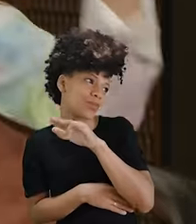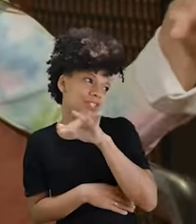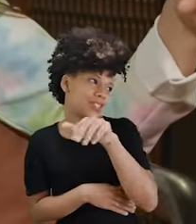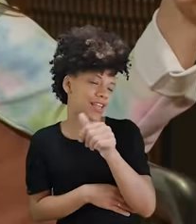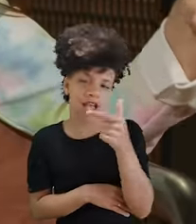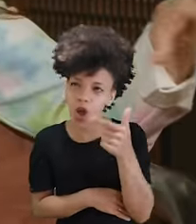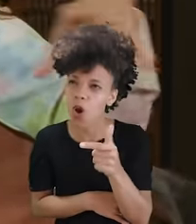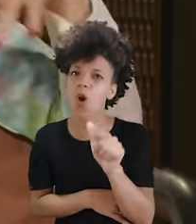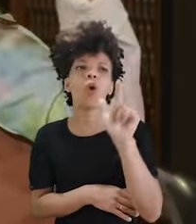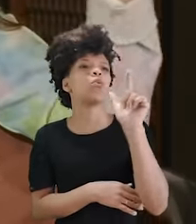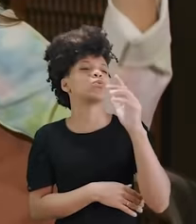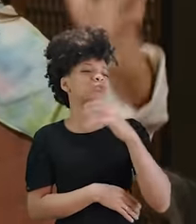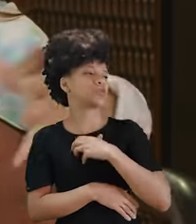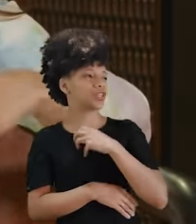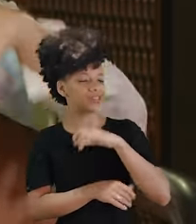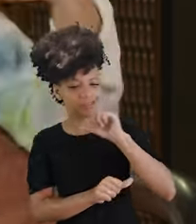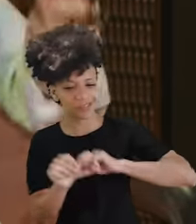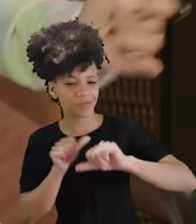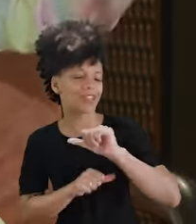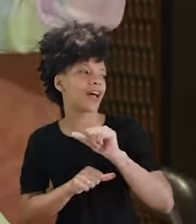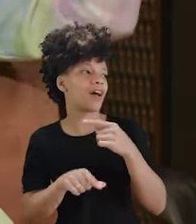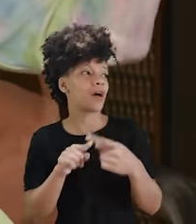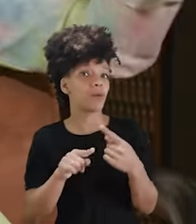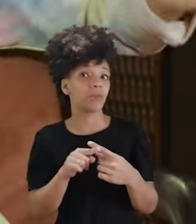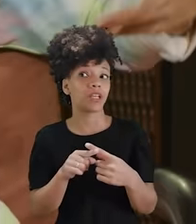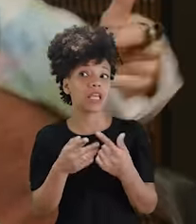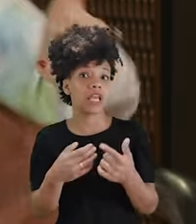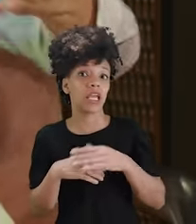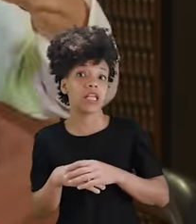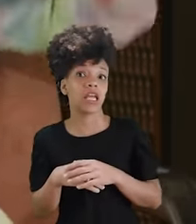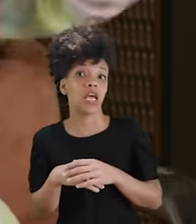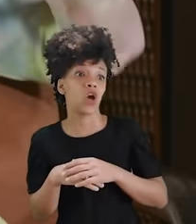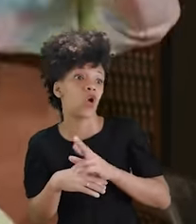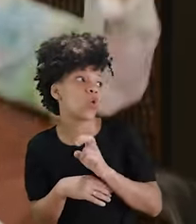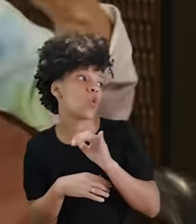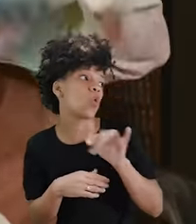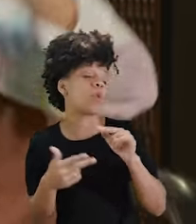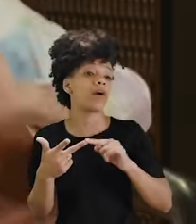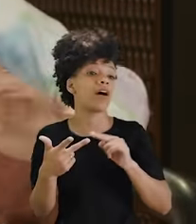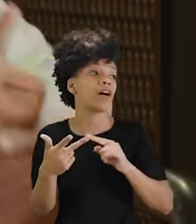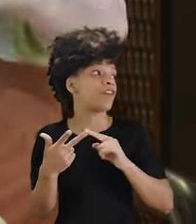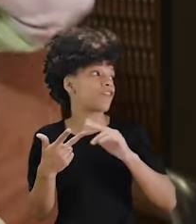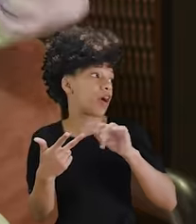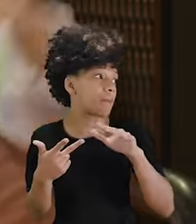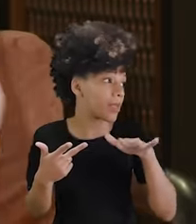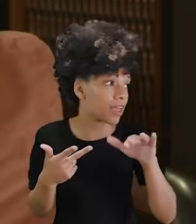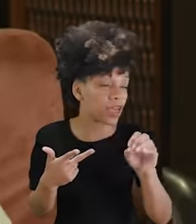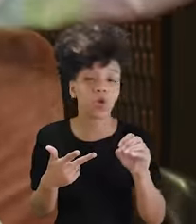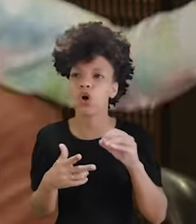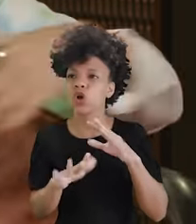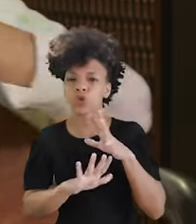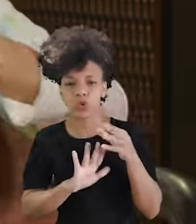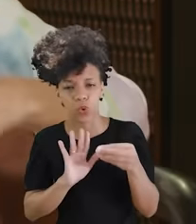então já era uma outra pegada que tinha que mudar porque aí é mais eles contam whoo contém rumba Flamenco E